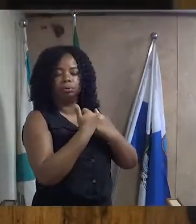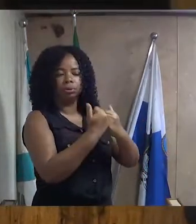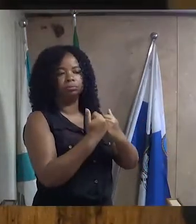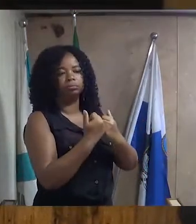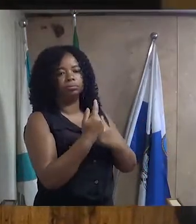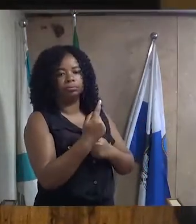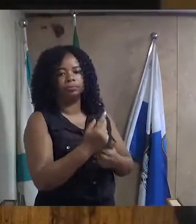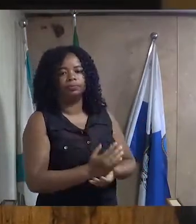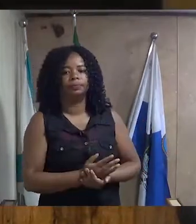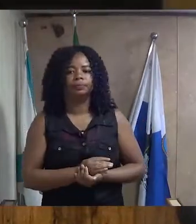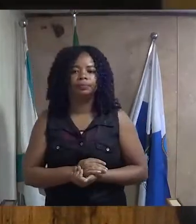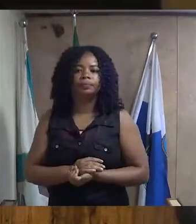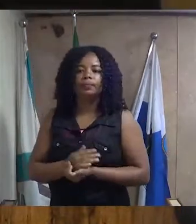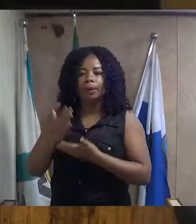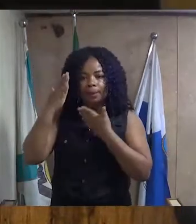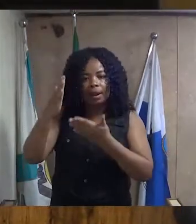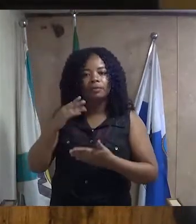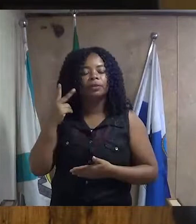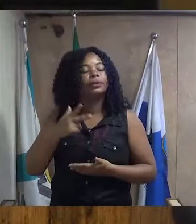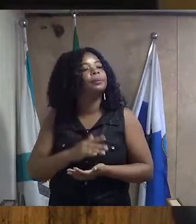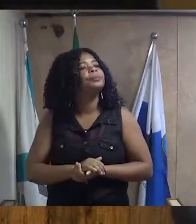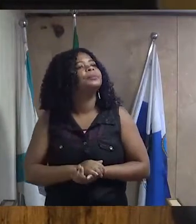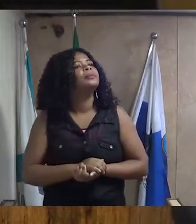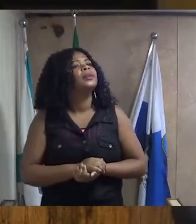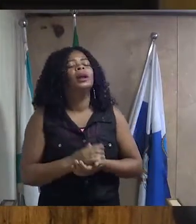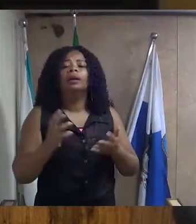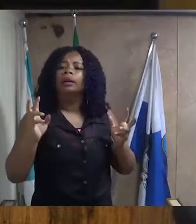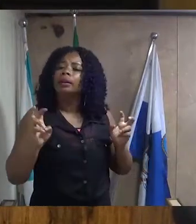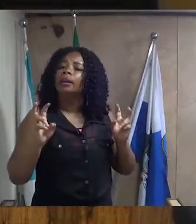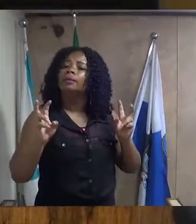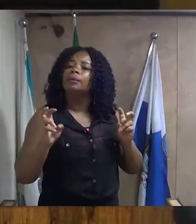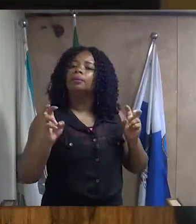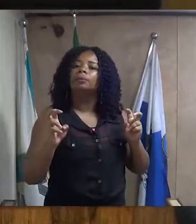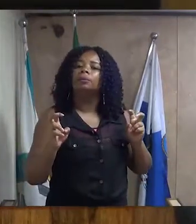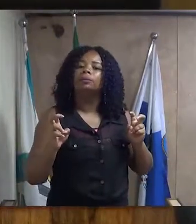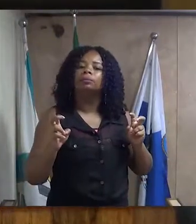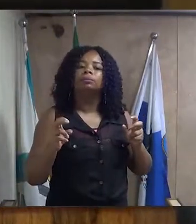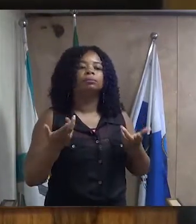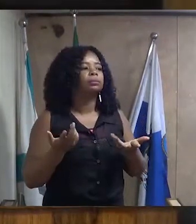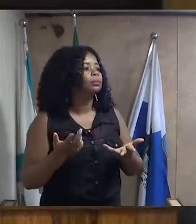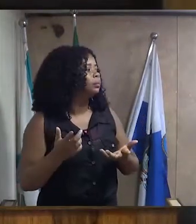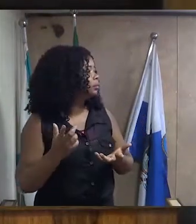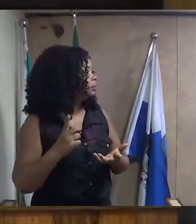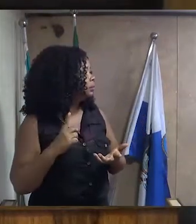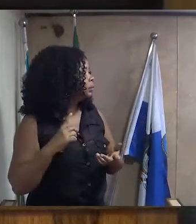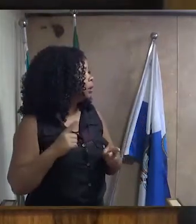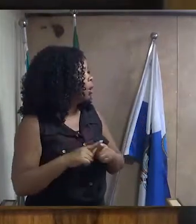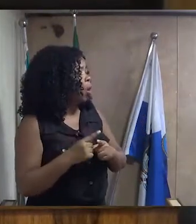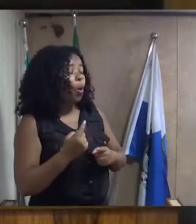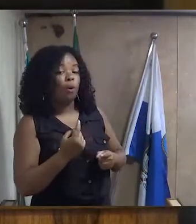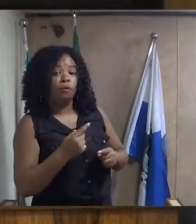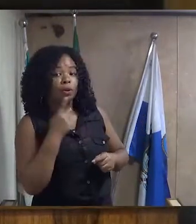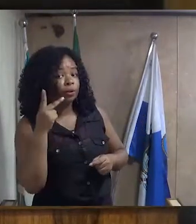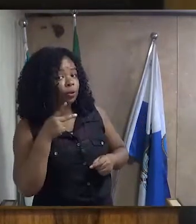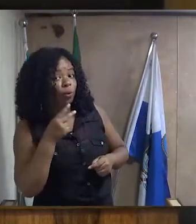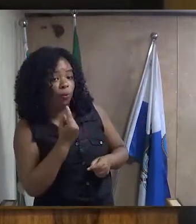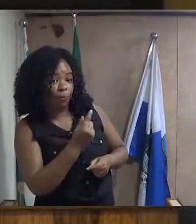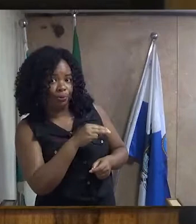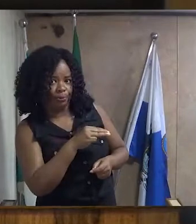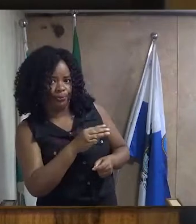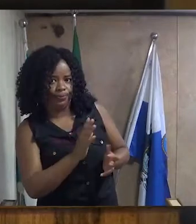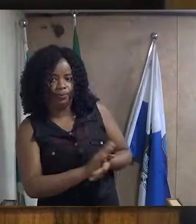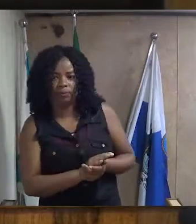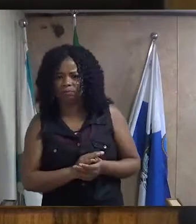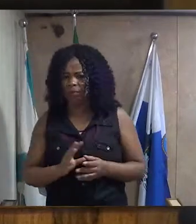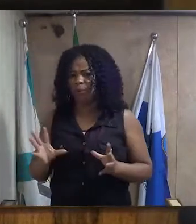vereador Catit. Eu quero falar também de outra pauta muito importante, senhor presidente. Já estou terminando.